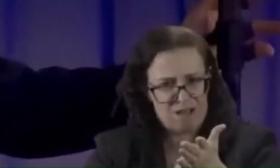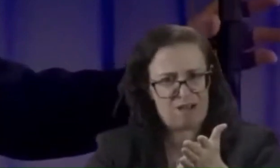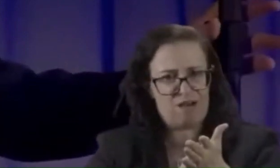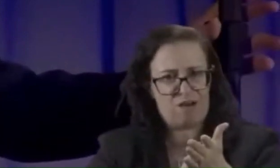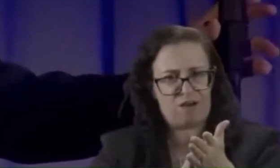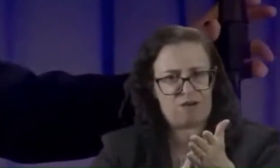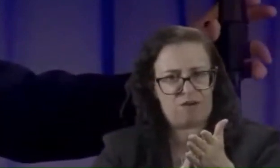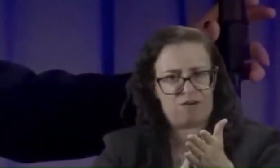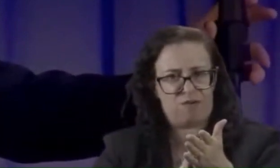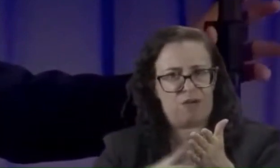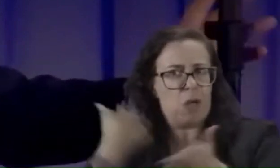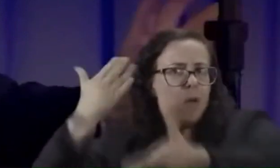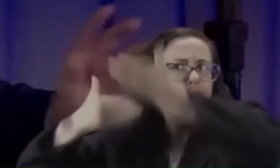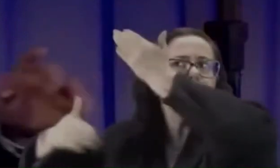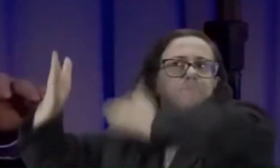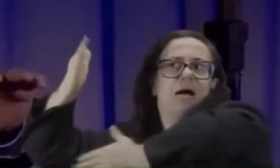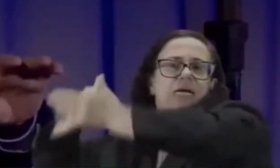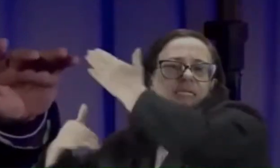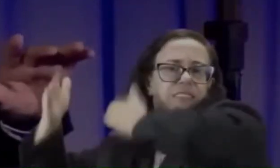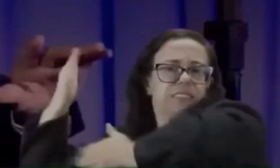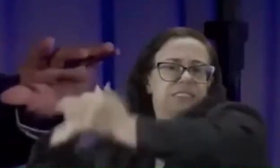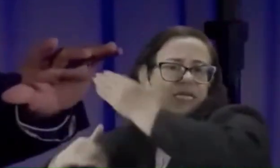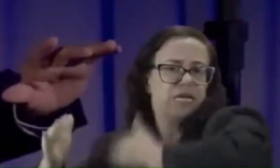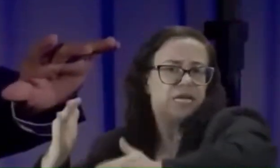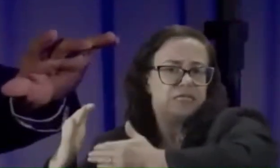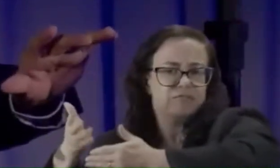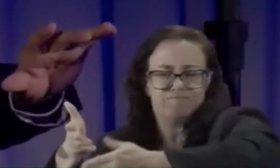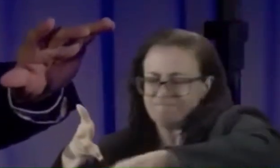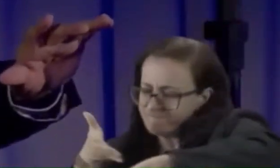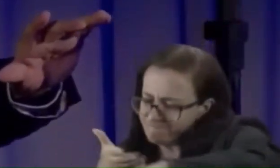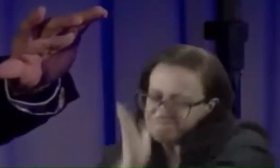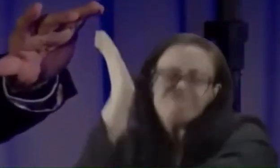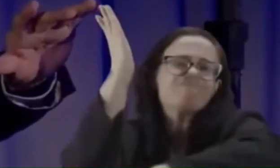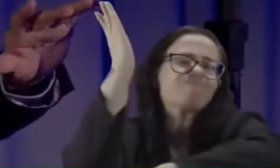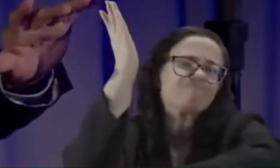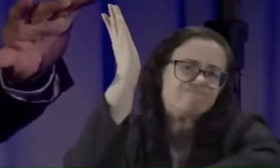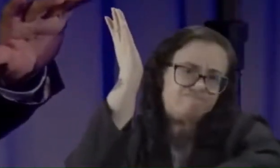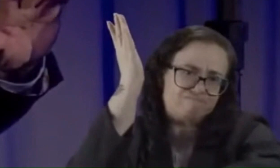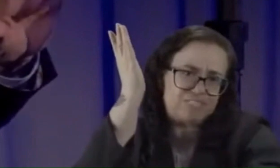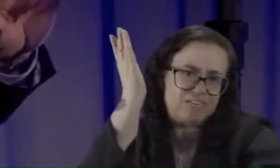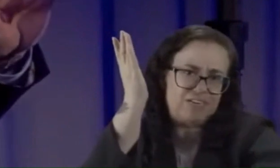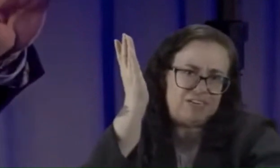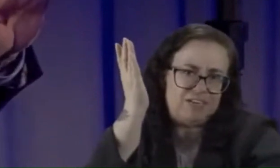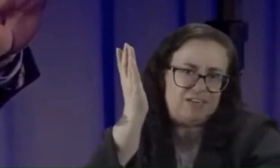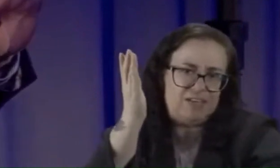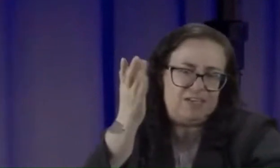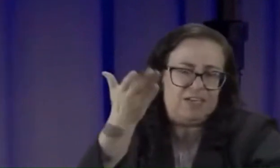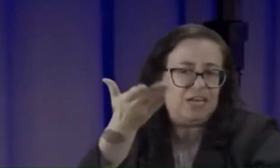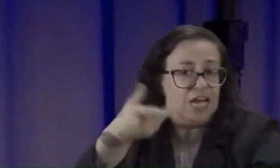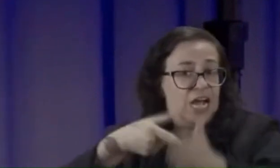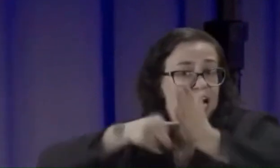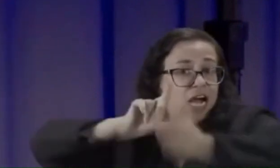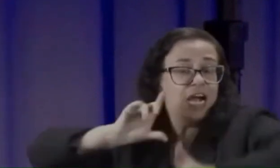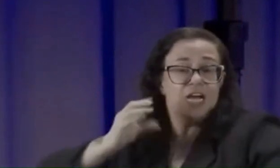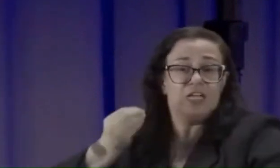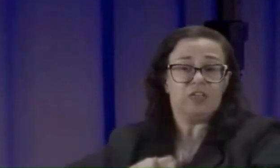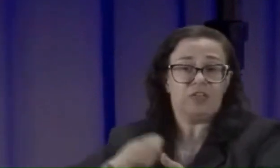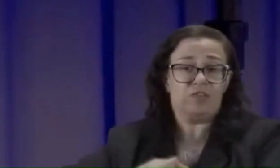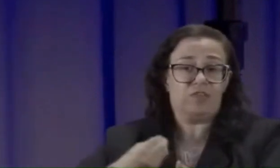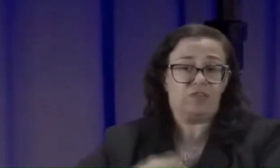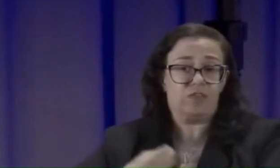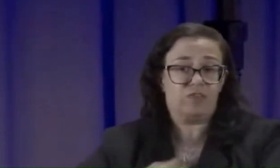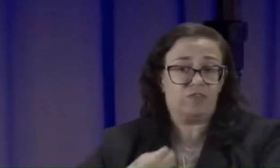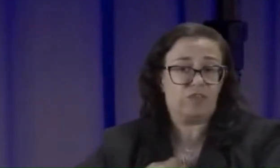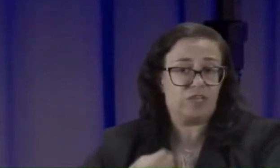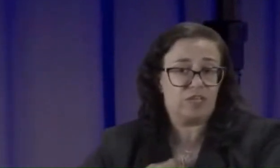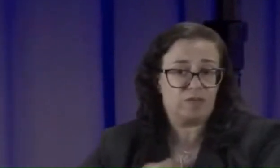aquela que já vinha do passado, está totalmente superada. Antes nós dizíamos, somente creio no